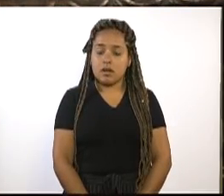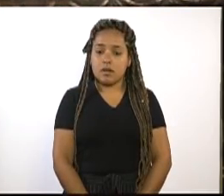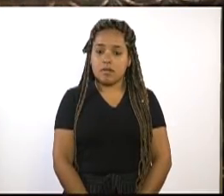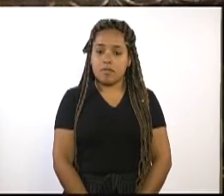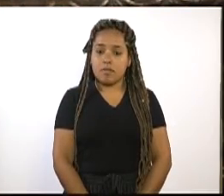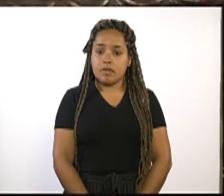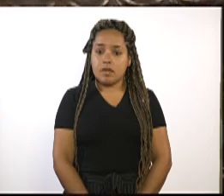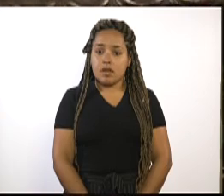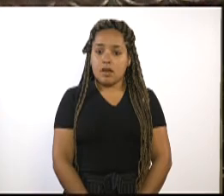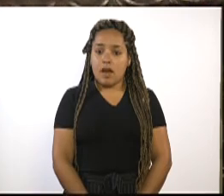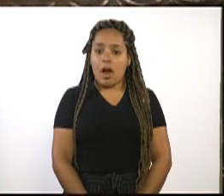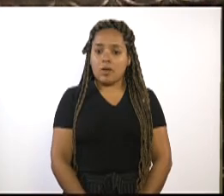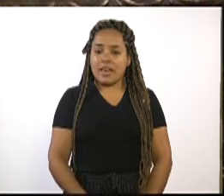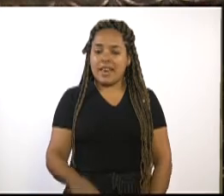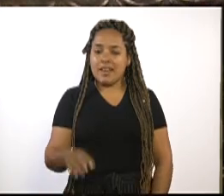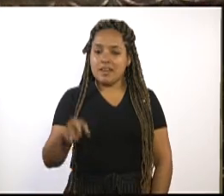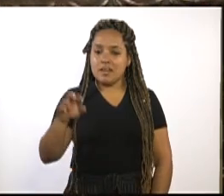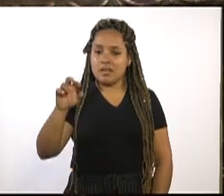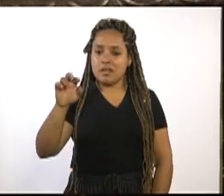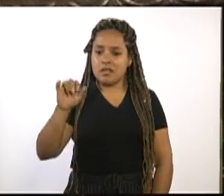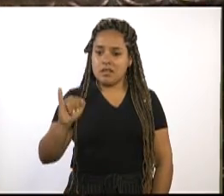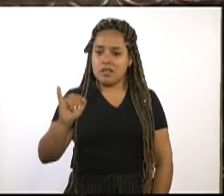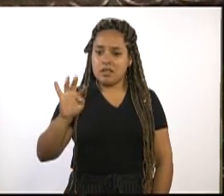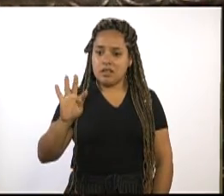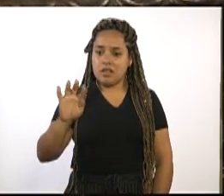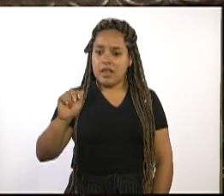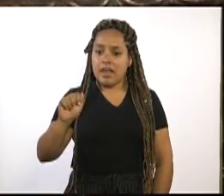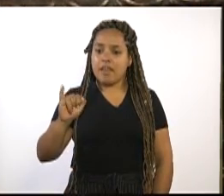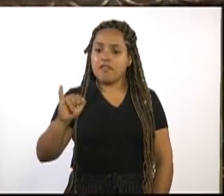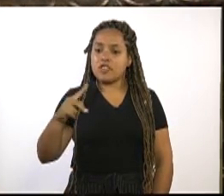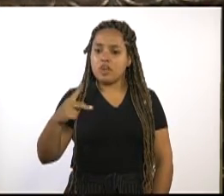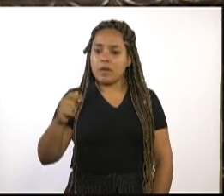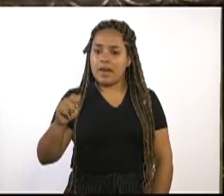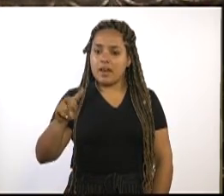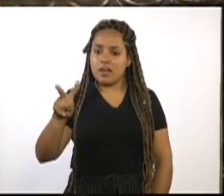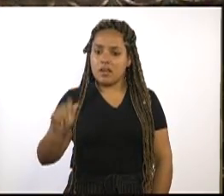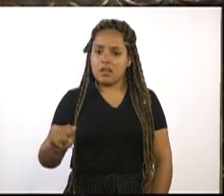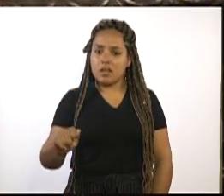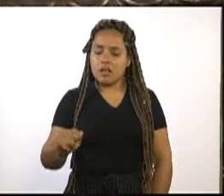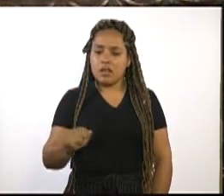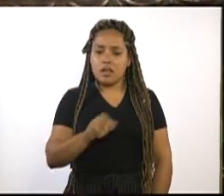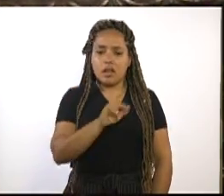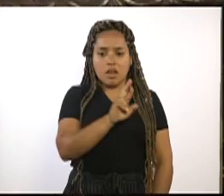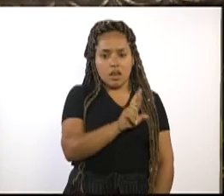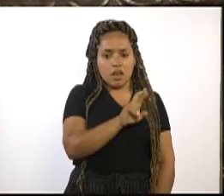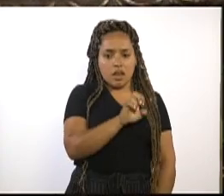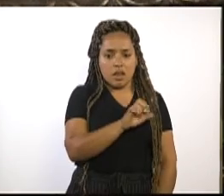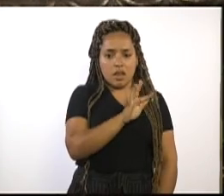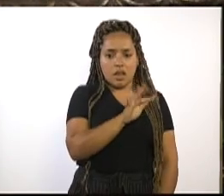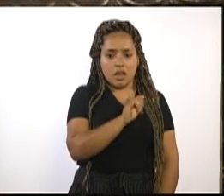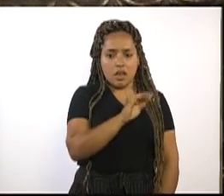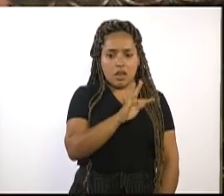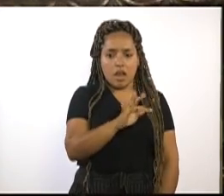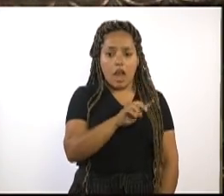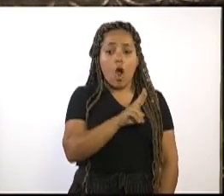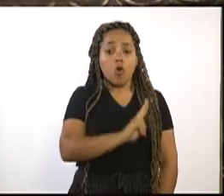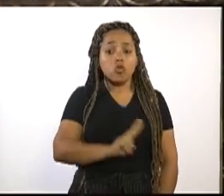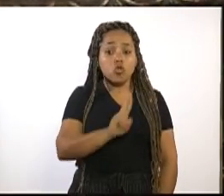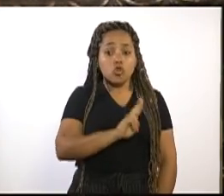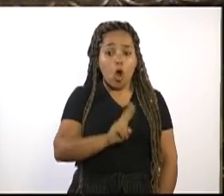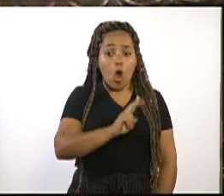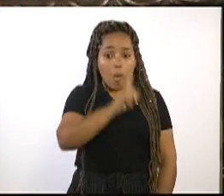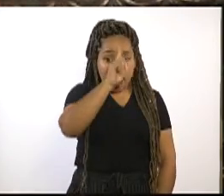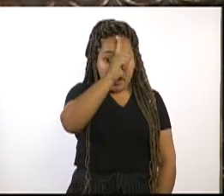Itaipava. O que é a Refit? Refit é o nome fantasia